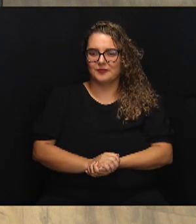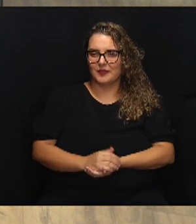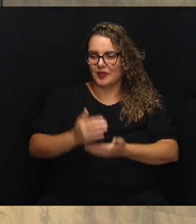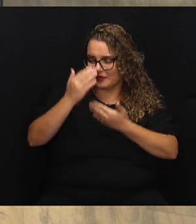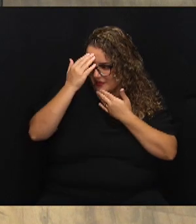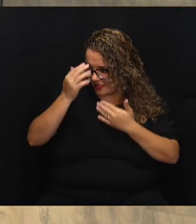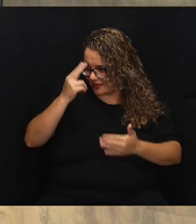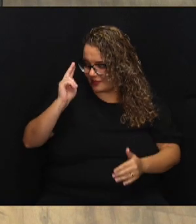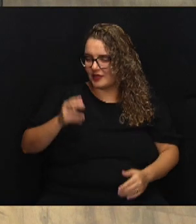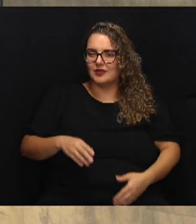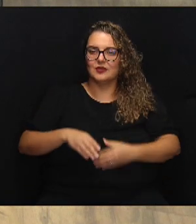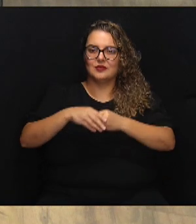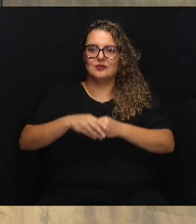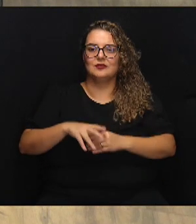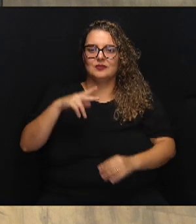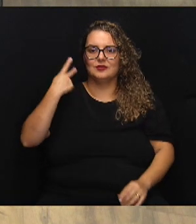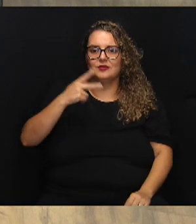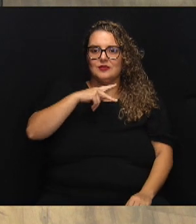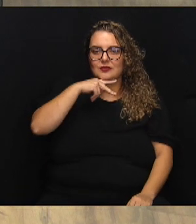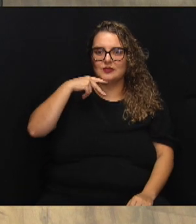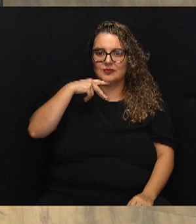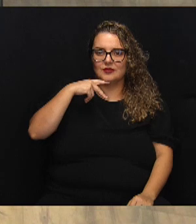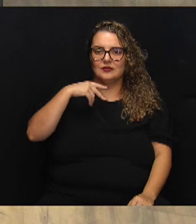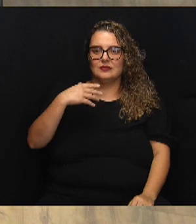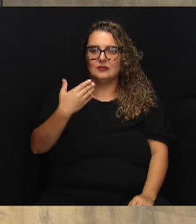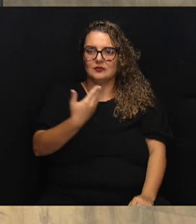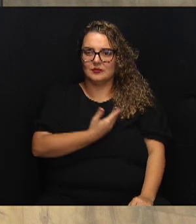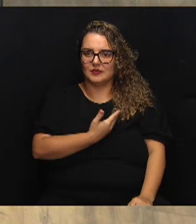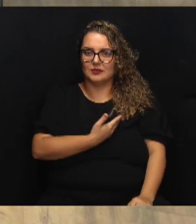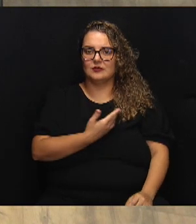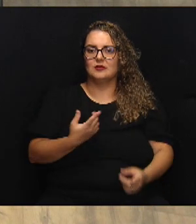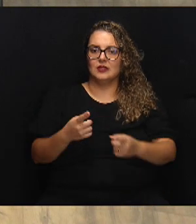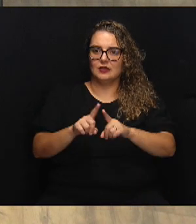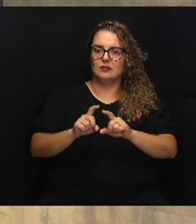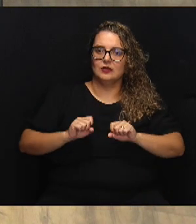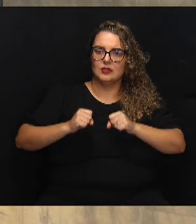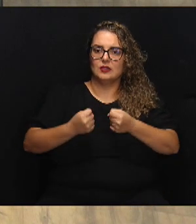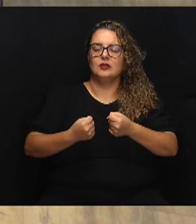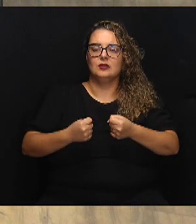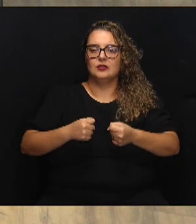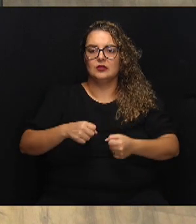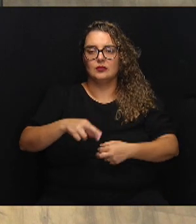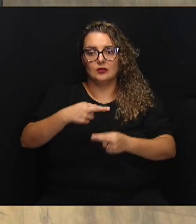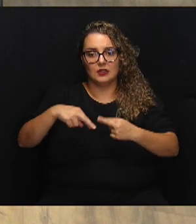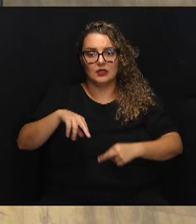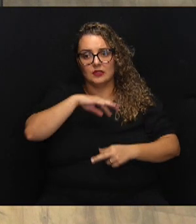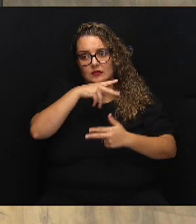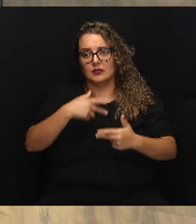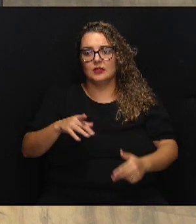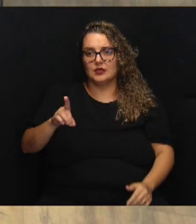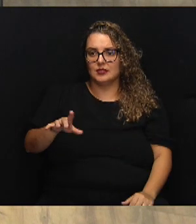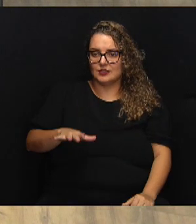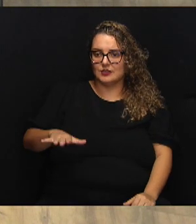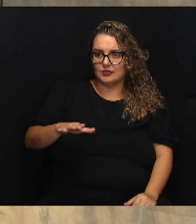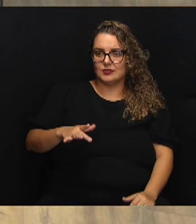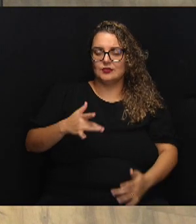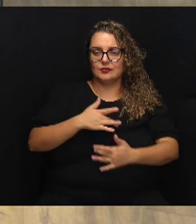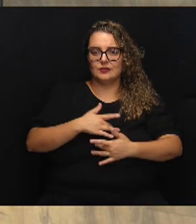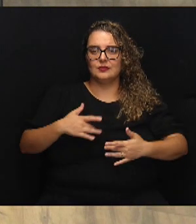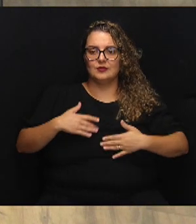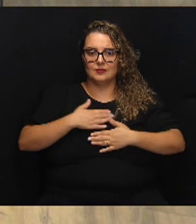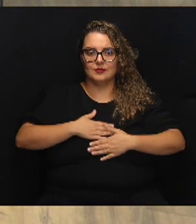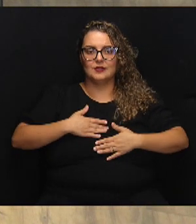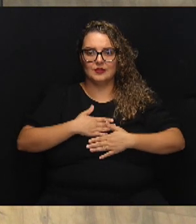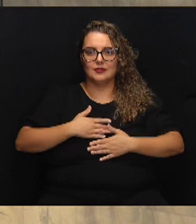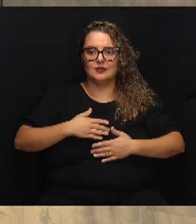um vereador, né, amigo meu e companheiro na causa animal que luta muito. A diretora do Departamento de Bem-Estar Animal, a Débora, tem